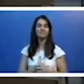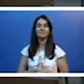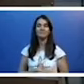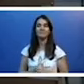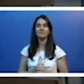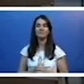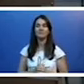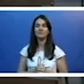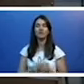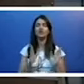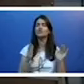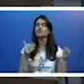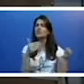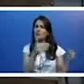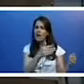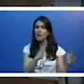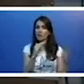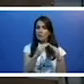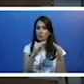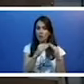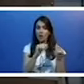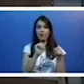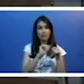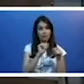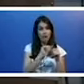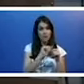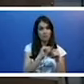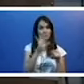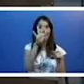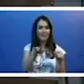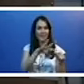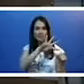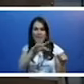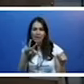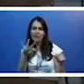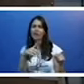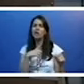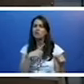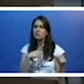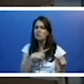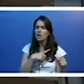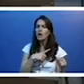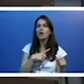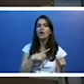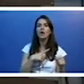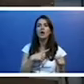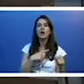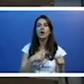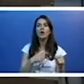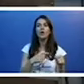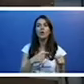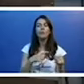proporcionais. Eu monto duas razões e elas dão o mesmo resultado se eu fizer a